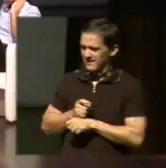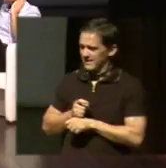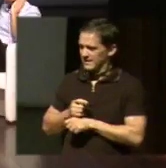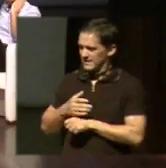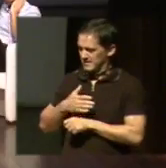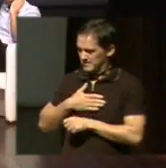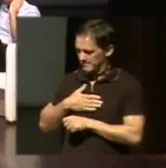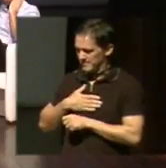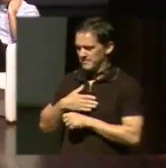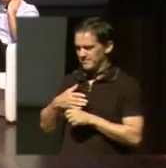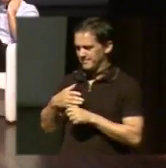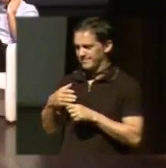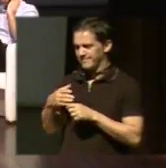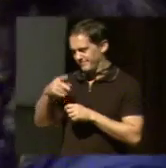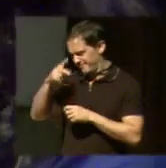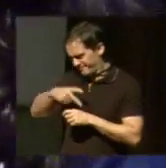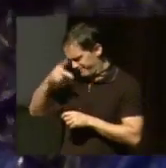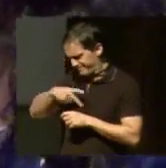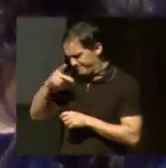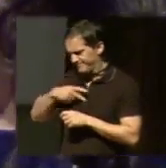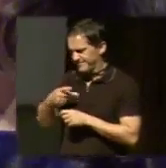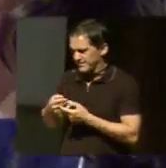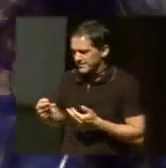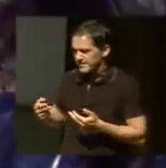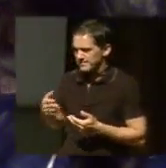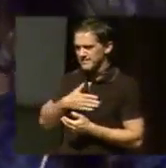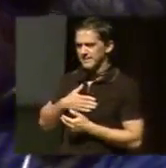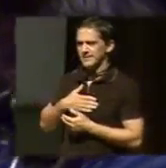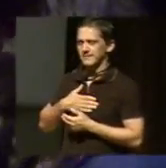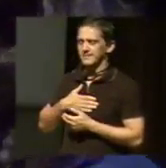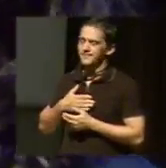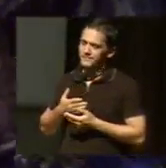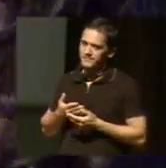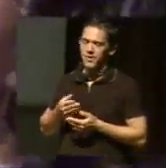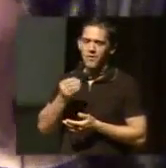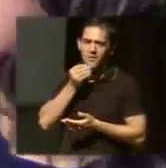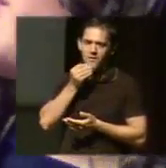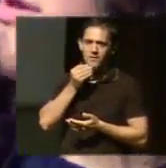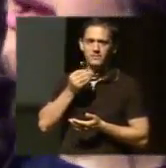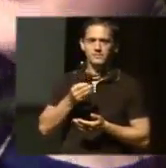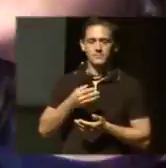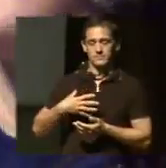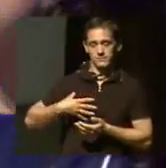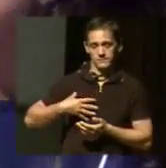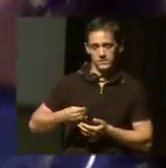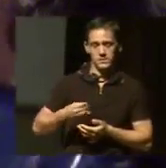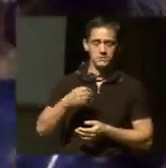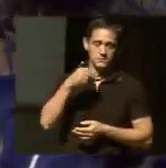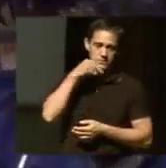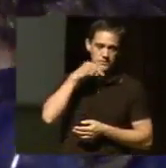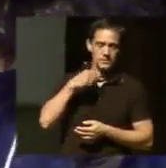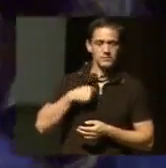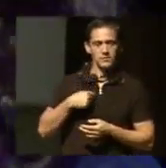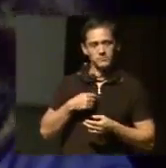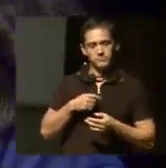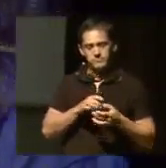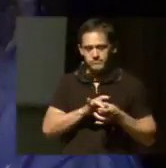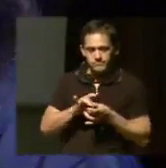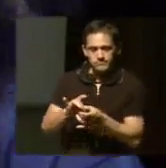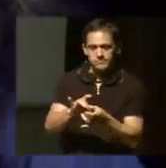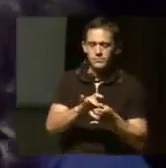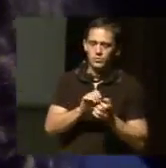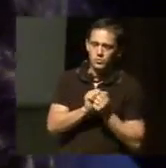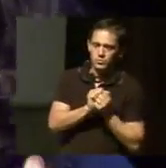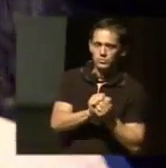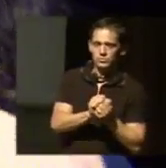Deixa bem ele. Mas assim, claro, eu quero ter o meu convívio com meus filhos e meus netos, dando meu